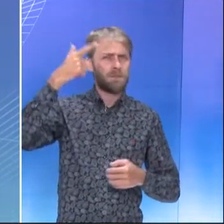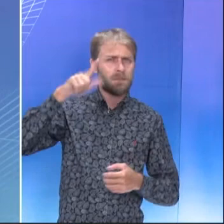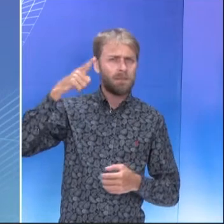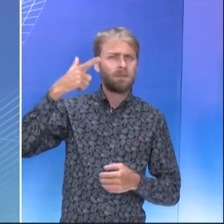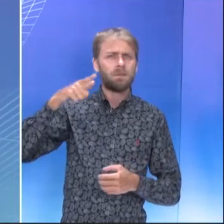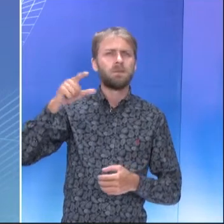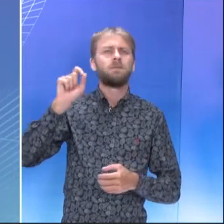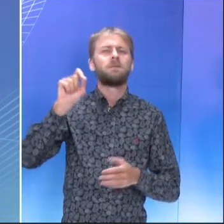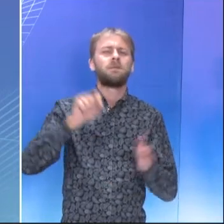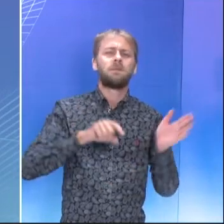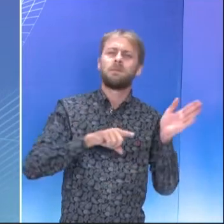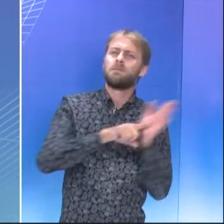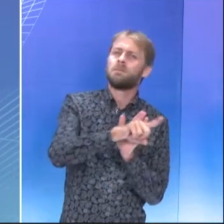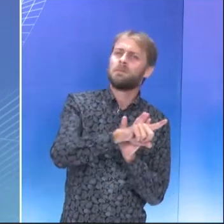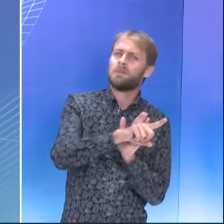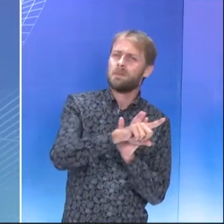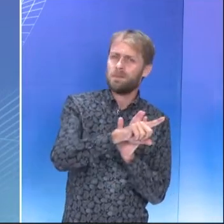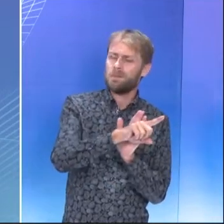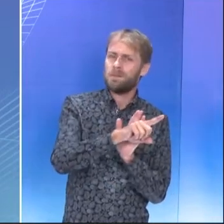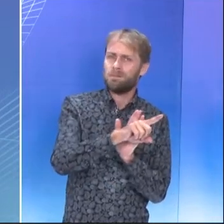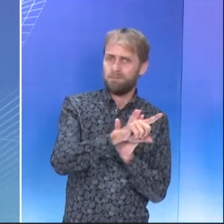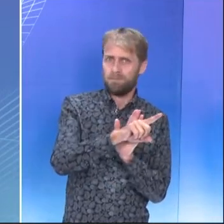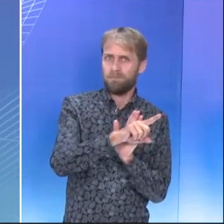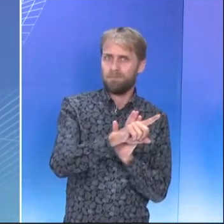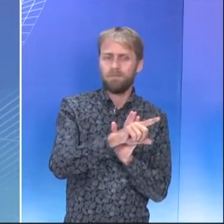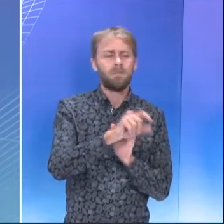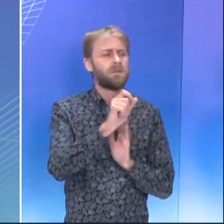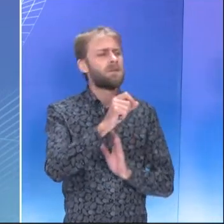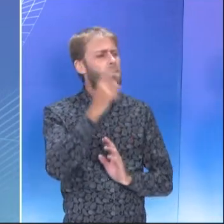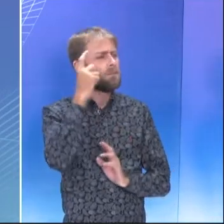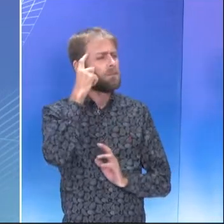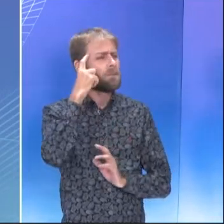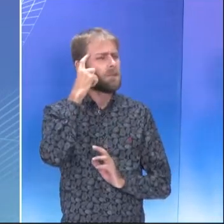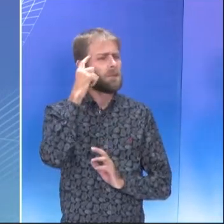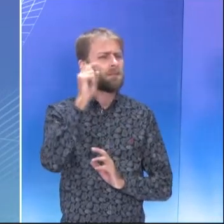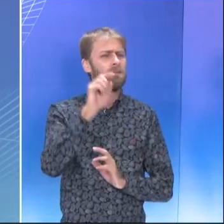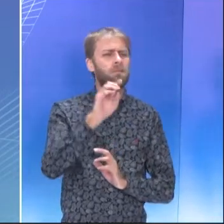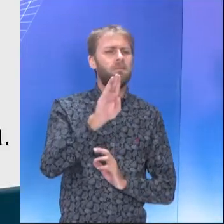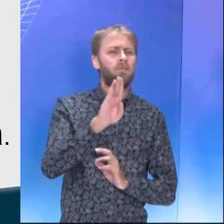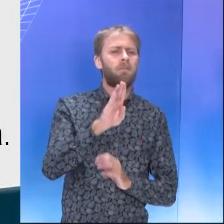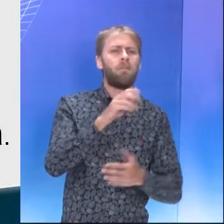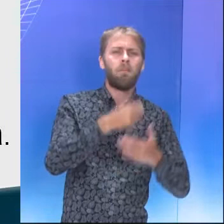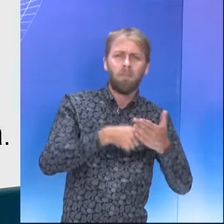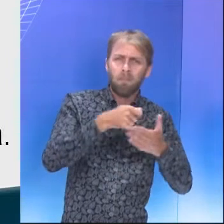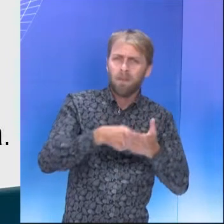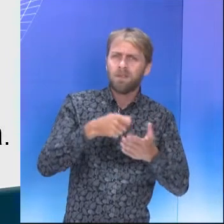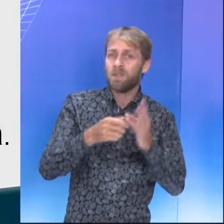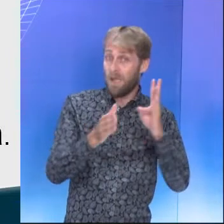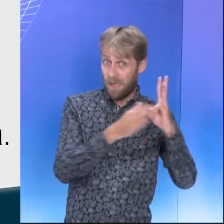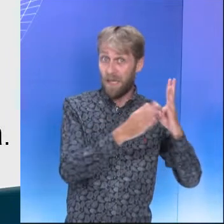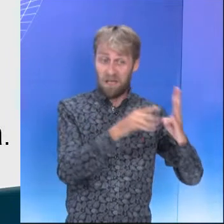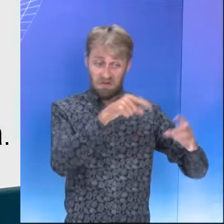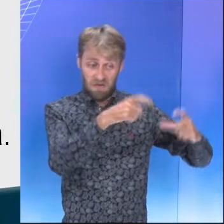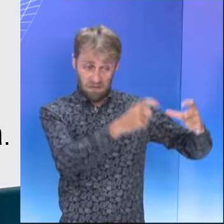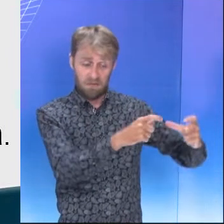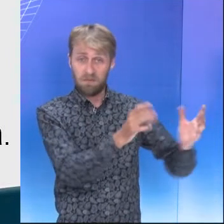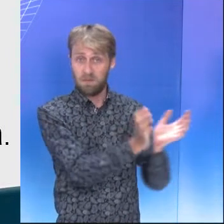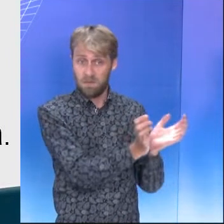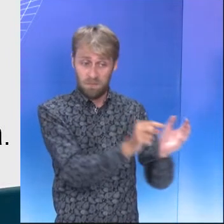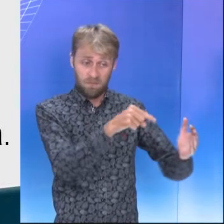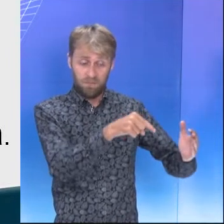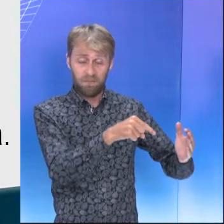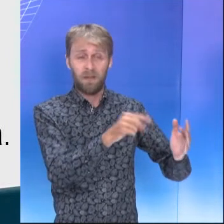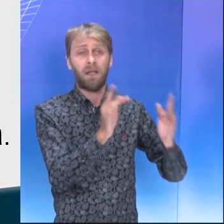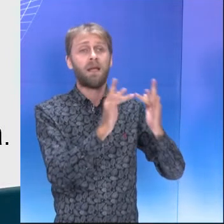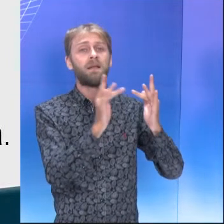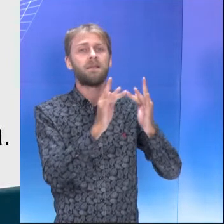do que a pergunta tá querendo nos fazer pensar. A reivindicação deles está querendo fazer a